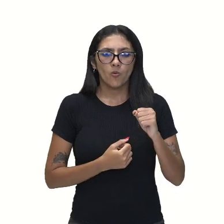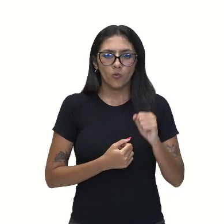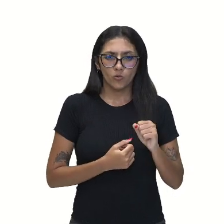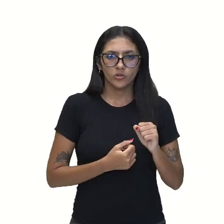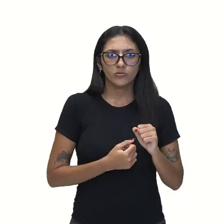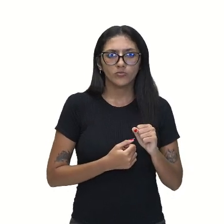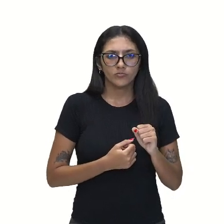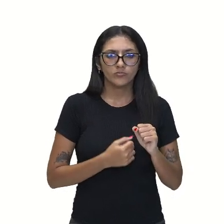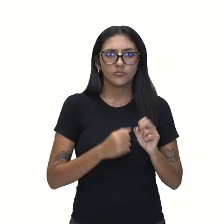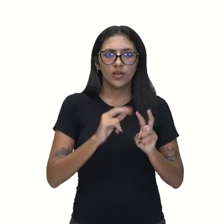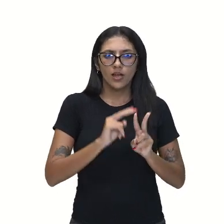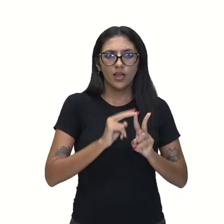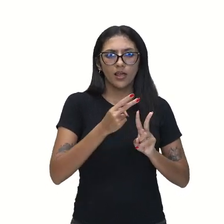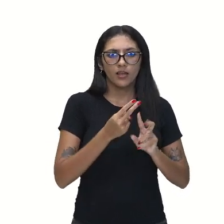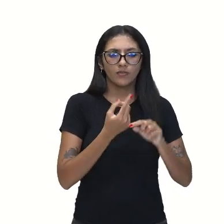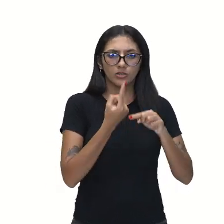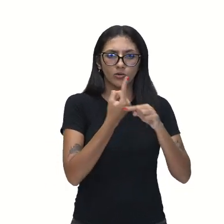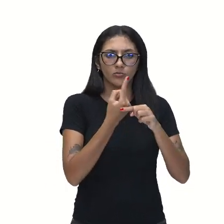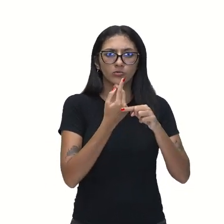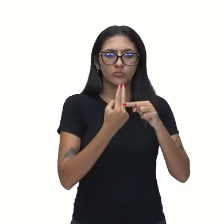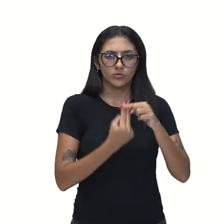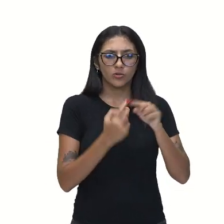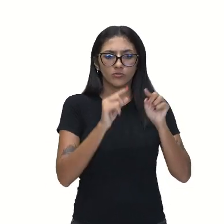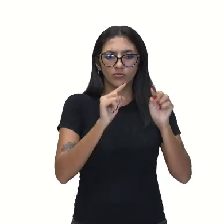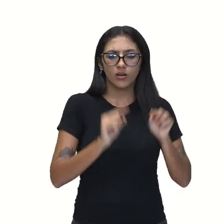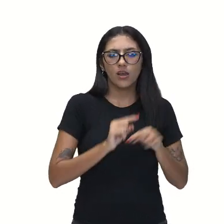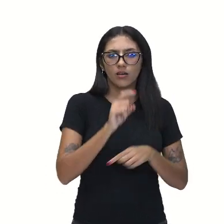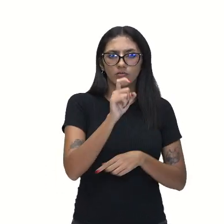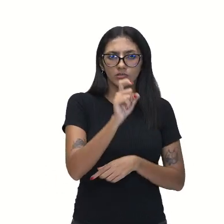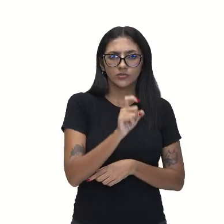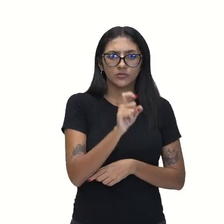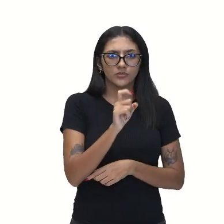elevado a 1 sobre 2 elevado a x.